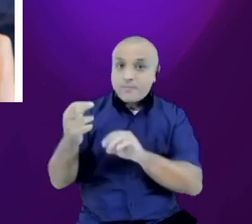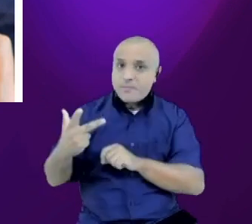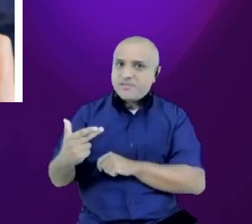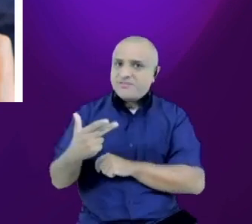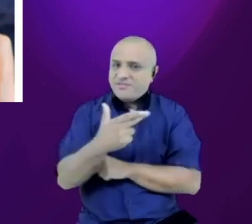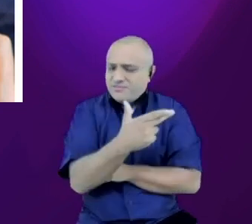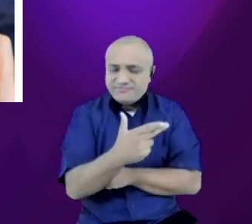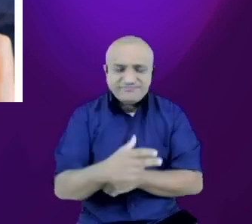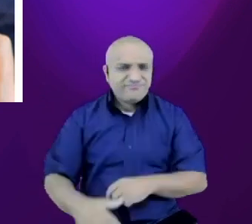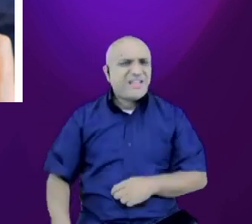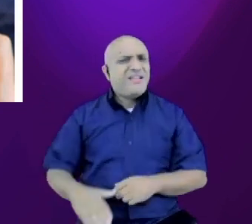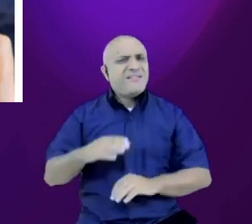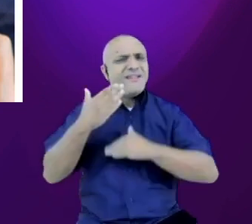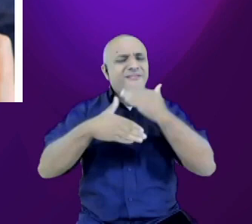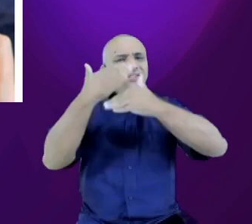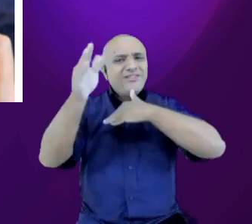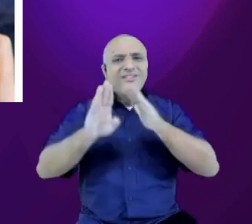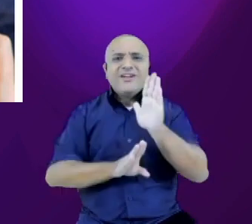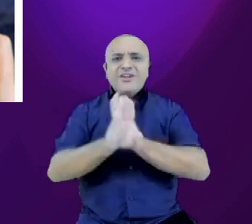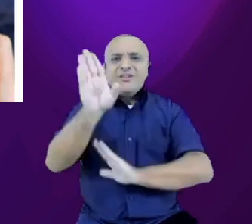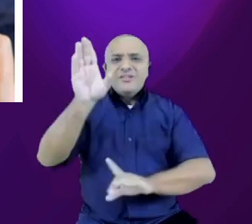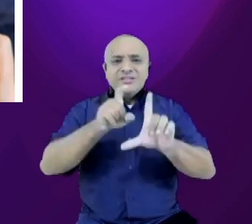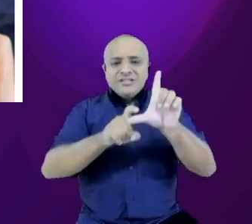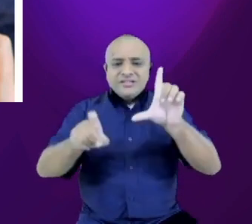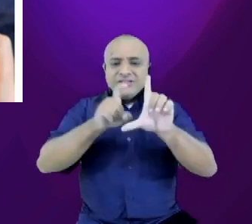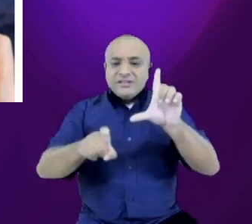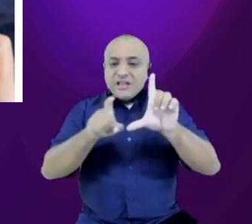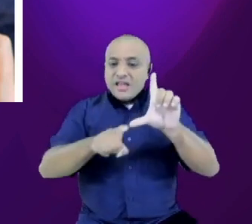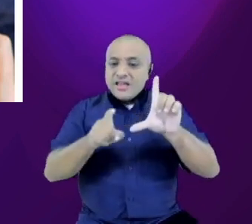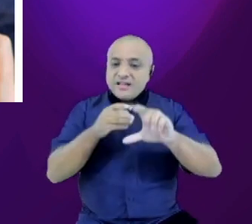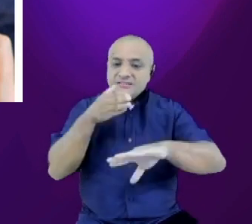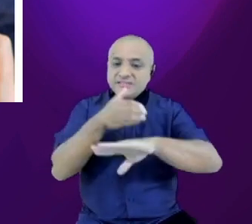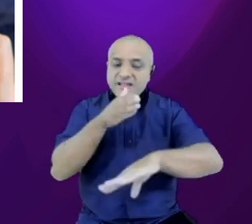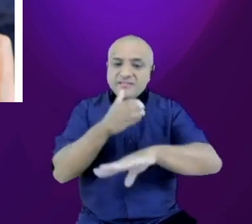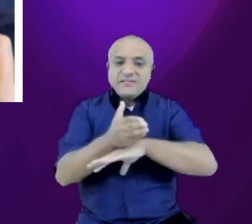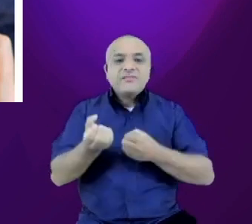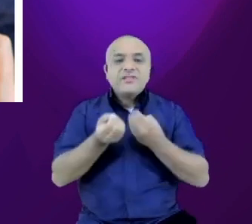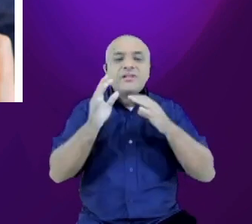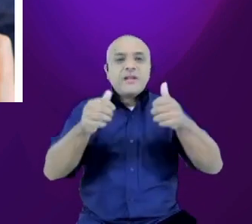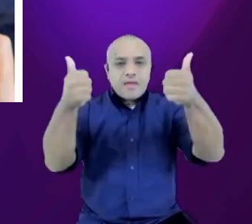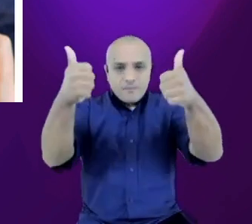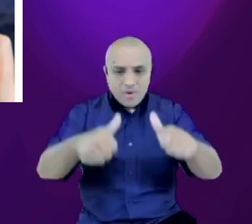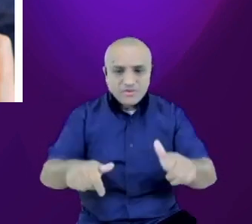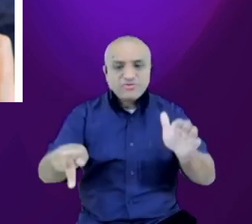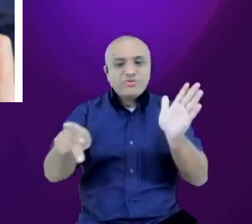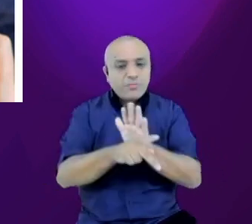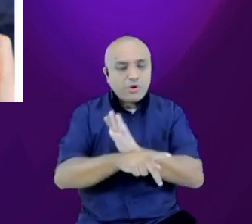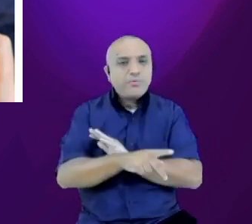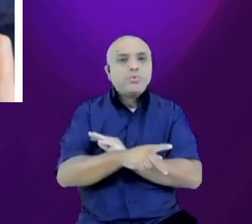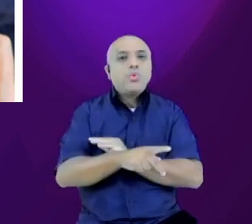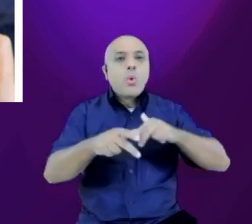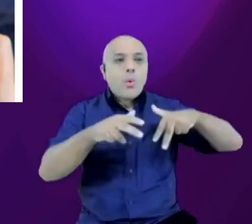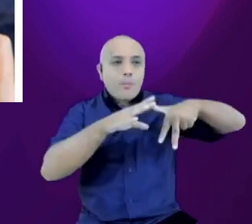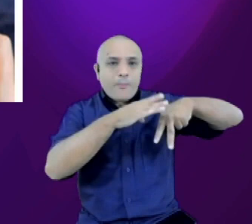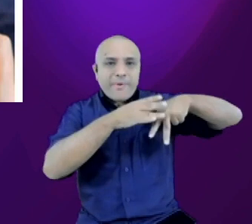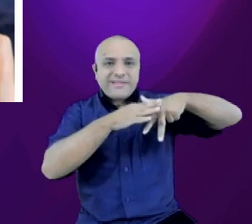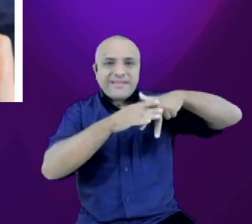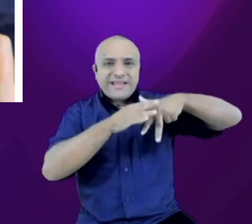essa evolução digital ela permite que a gente tenha acesso aos dados e imagens do paciente